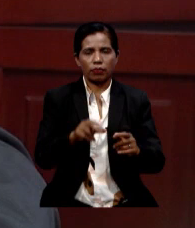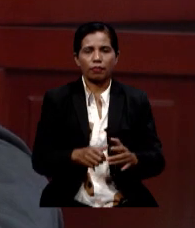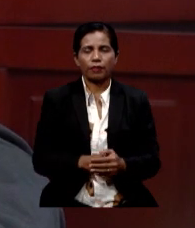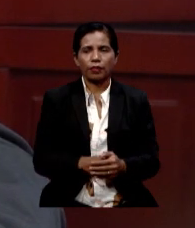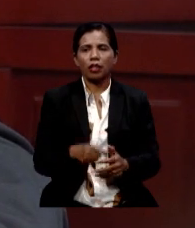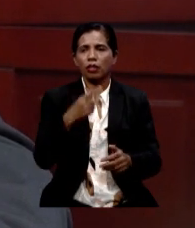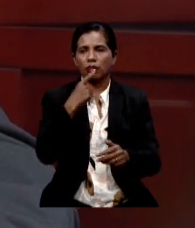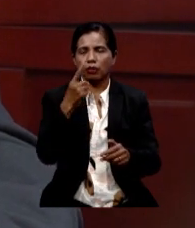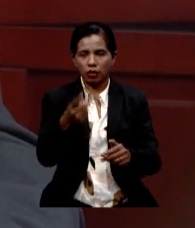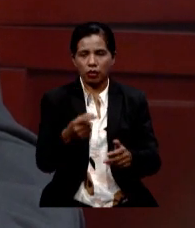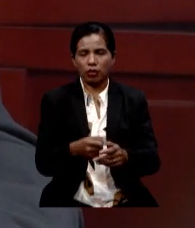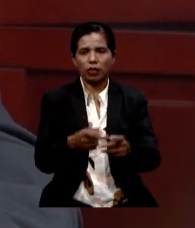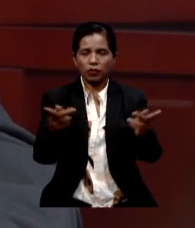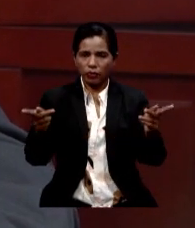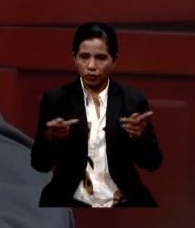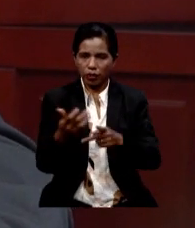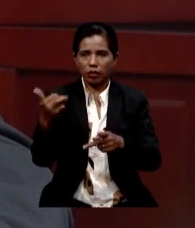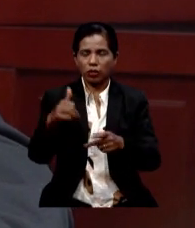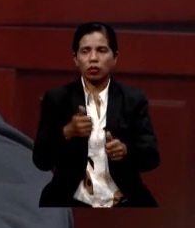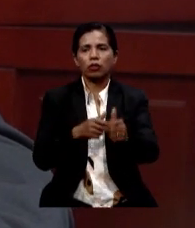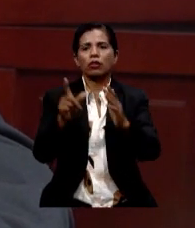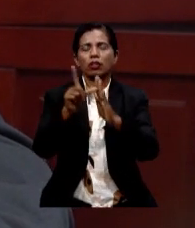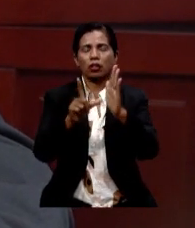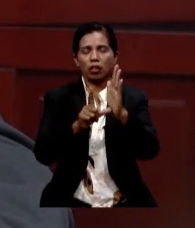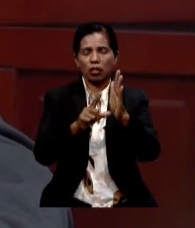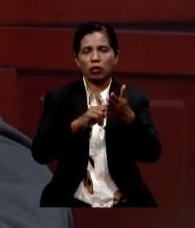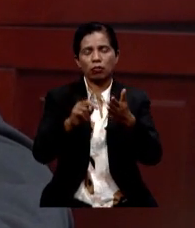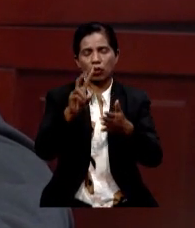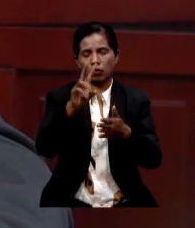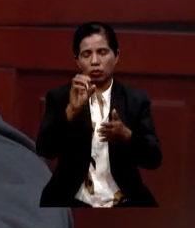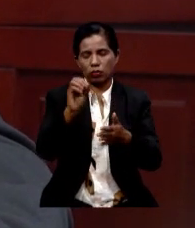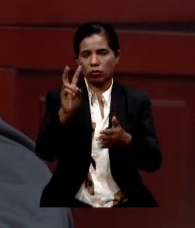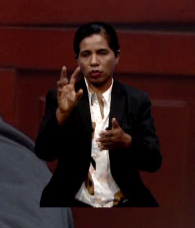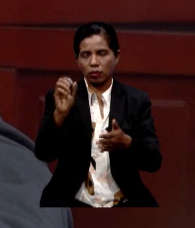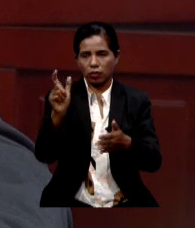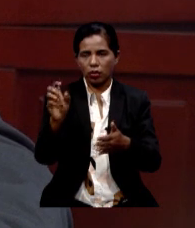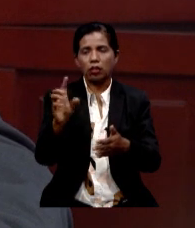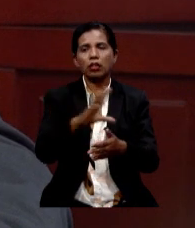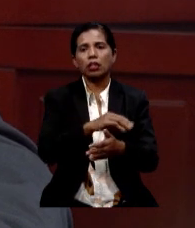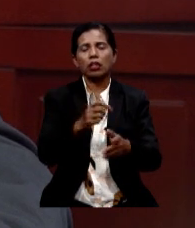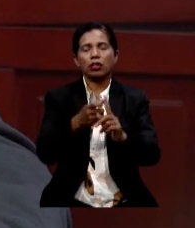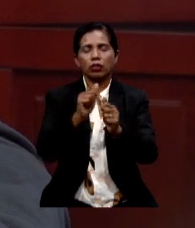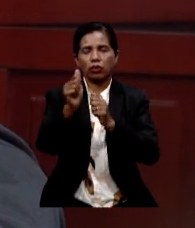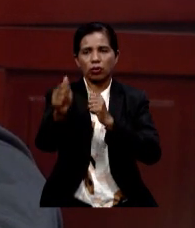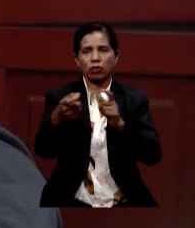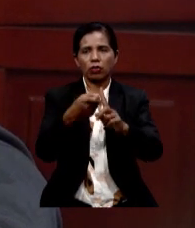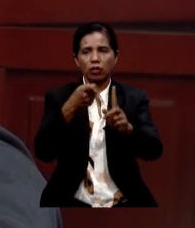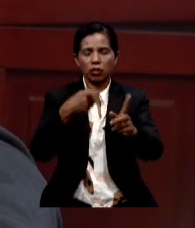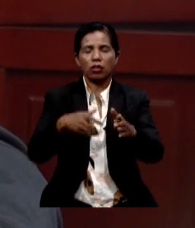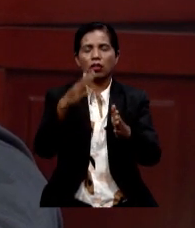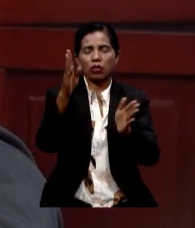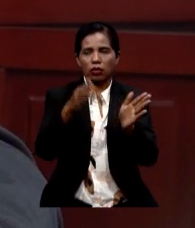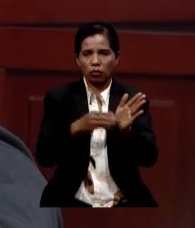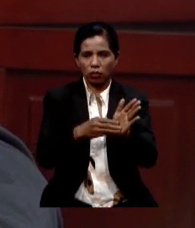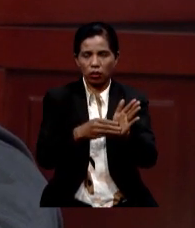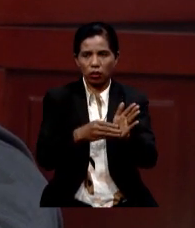atu de hande de conta raiz né bem tu lei número 2003 né conta distância hospitalismo né bem mas la lora bajo mais toba né